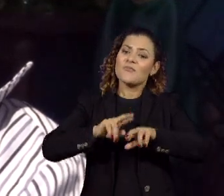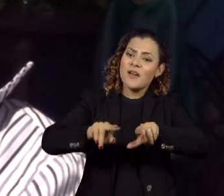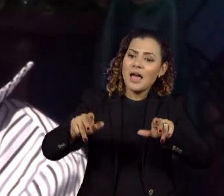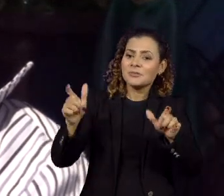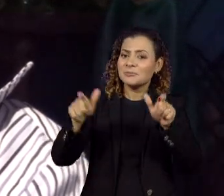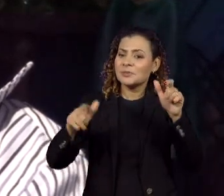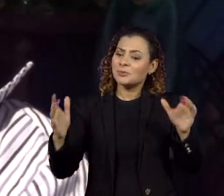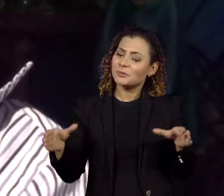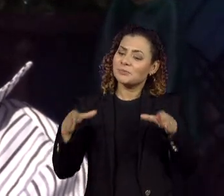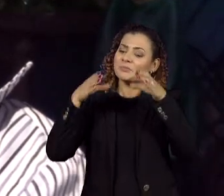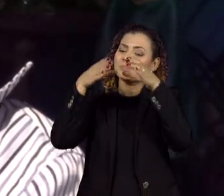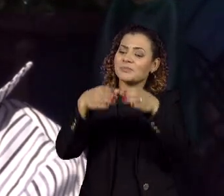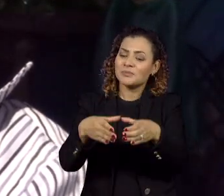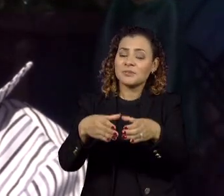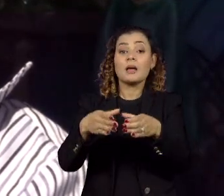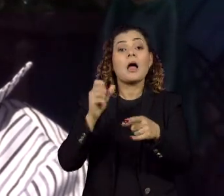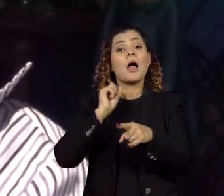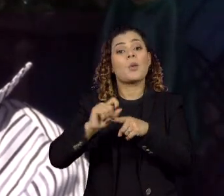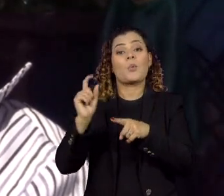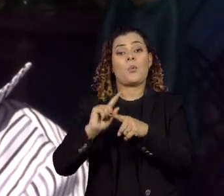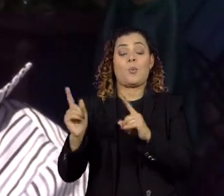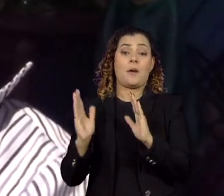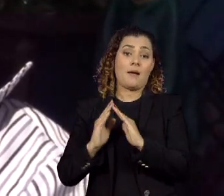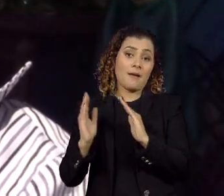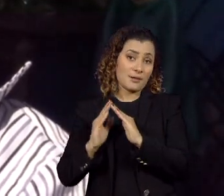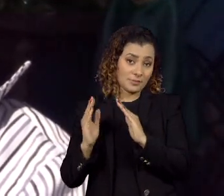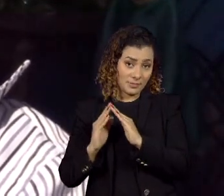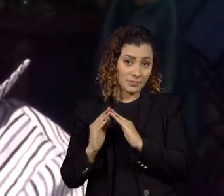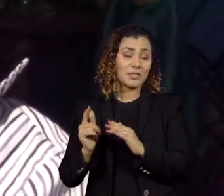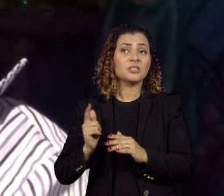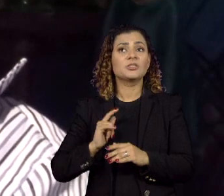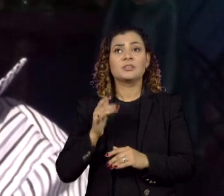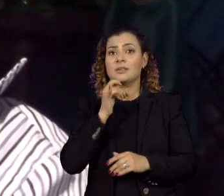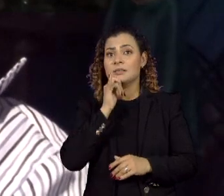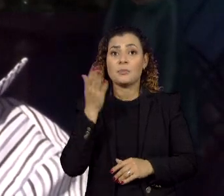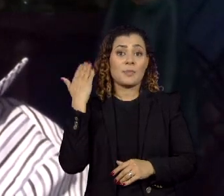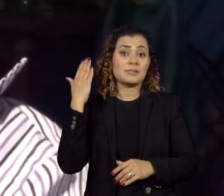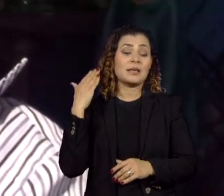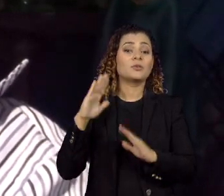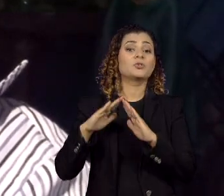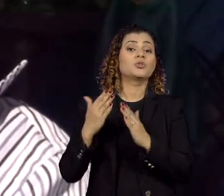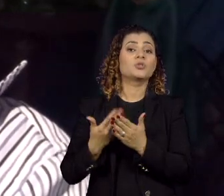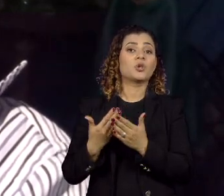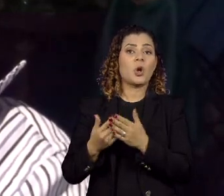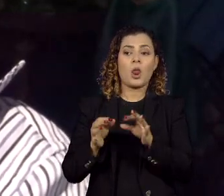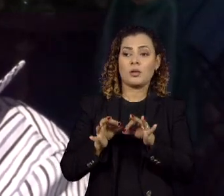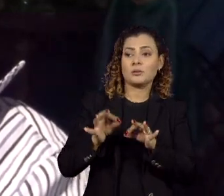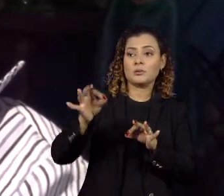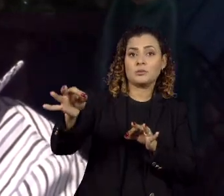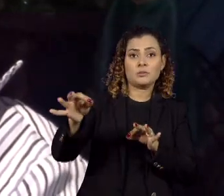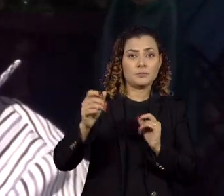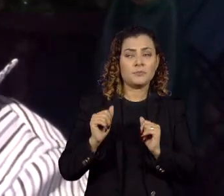a gente alugou uma casa que tinha sido uma escola a 100 metros de aqui.